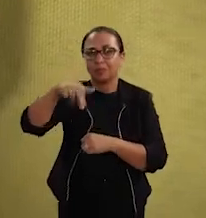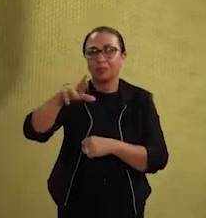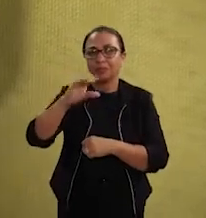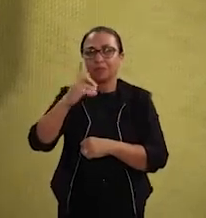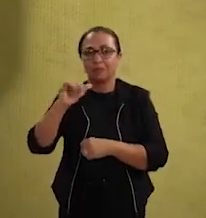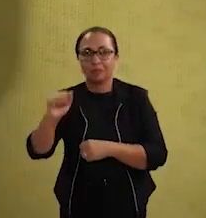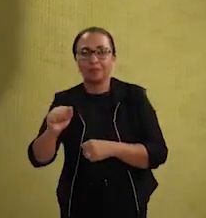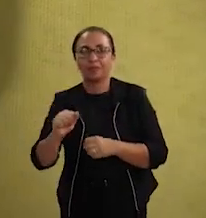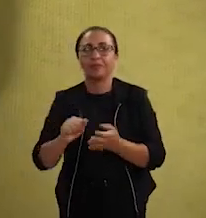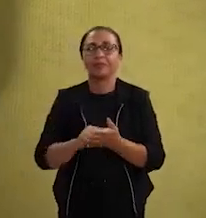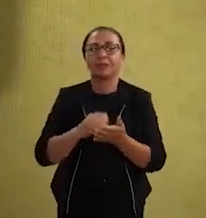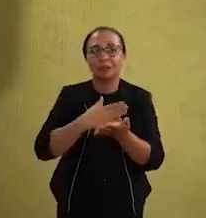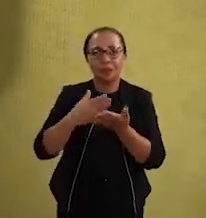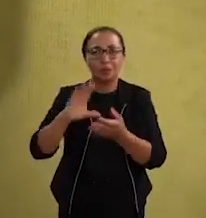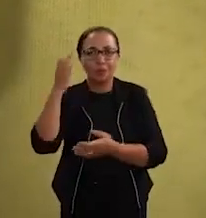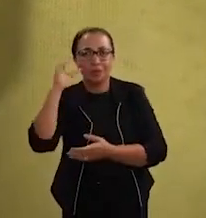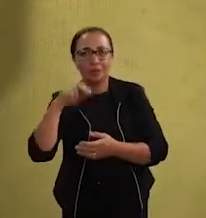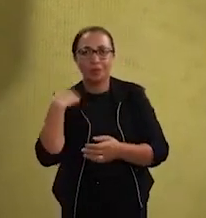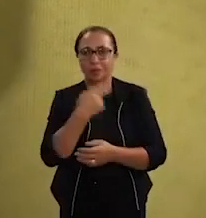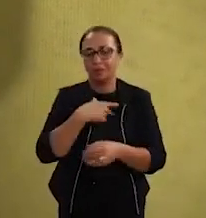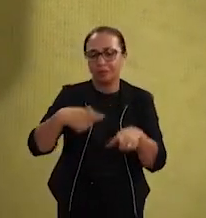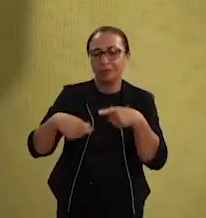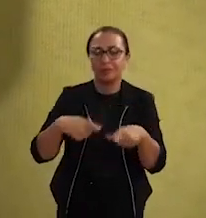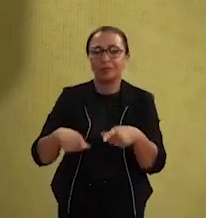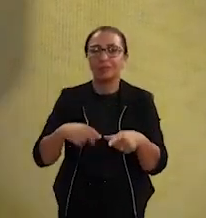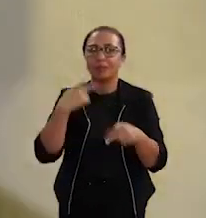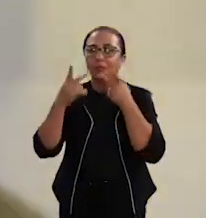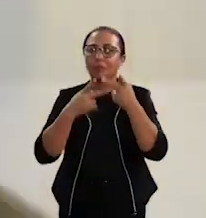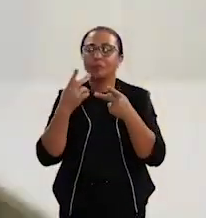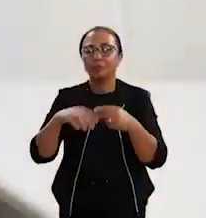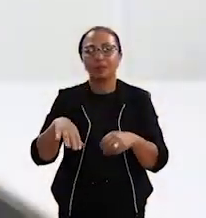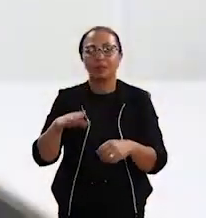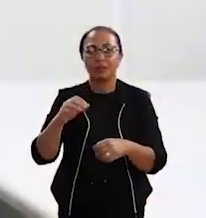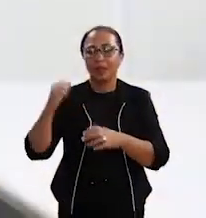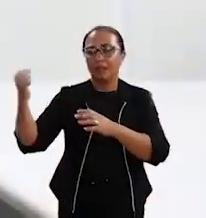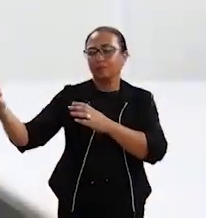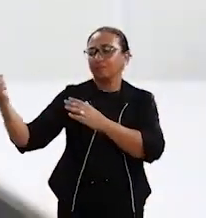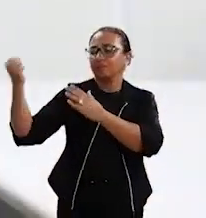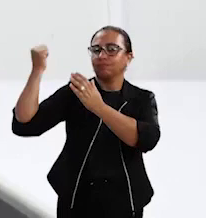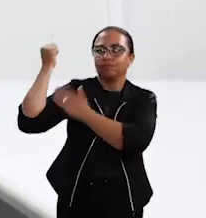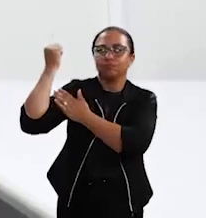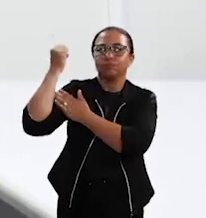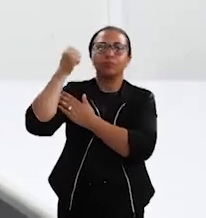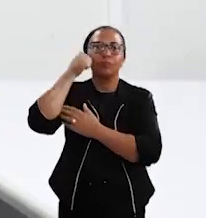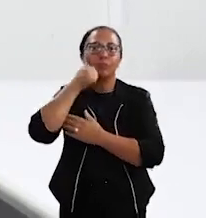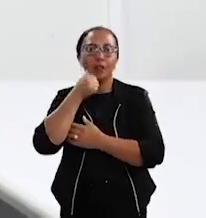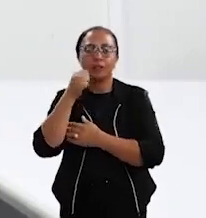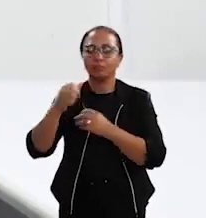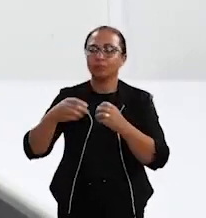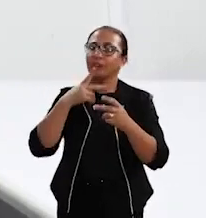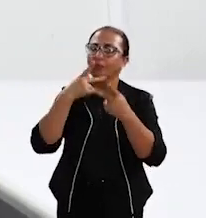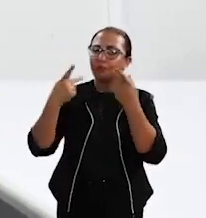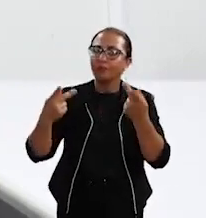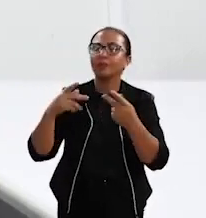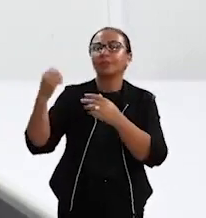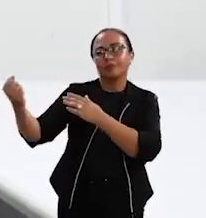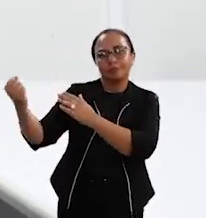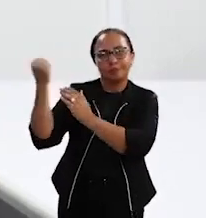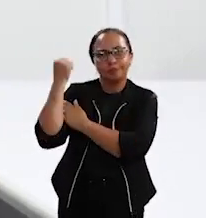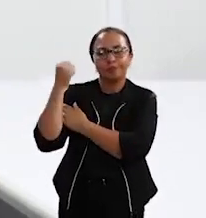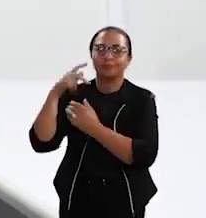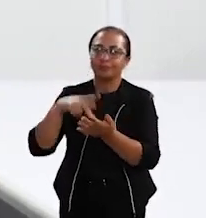Márcia. Na iniciação científica, a gente trabalhava com o discurso feminista, com os discursos feministas, na